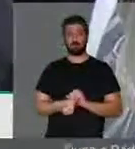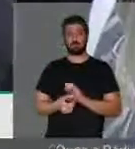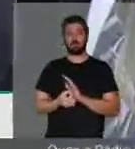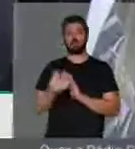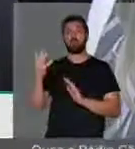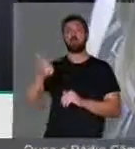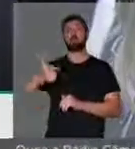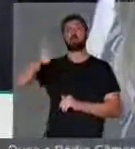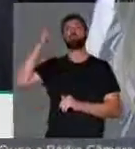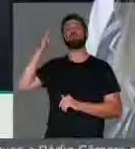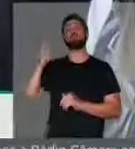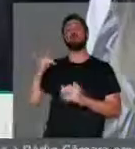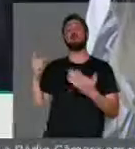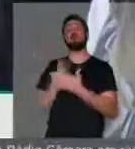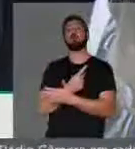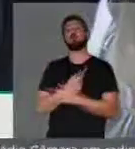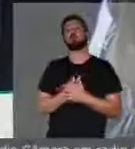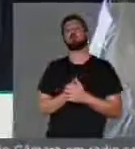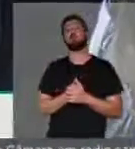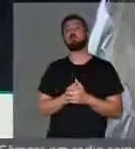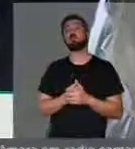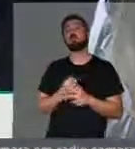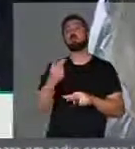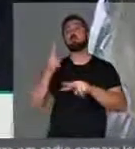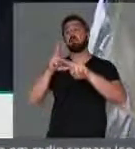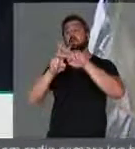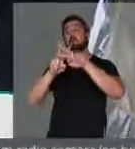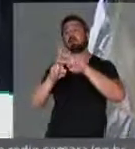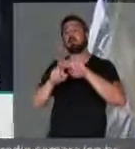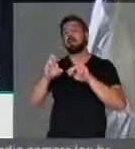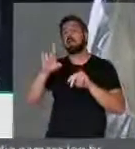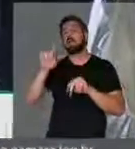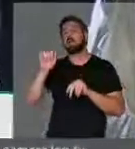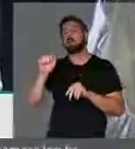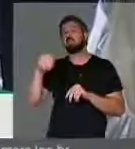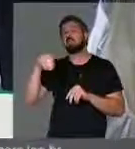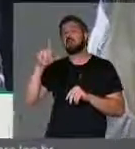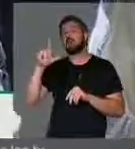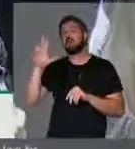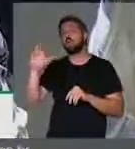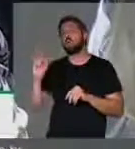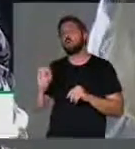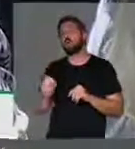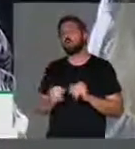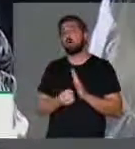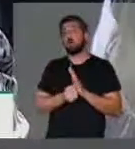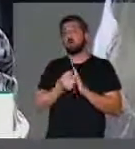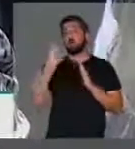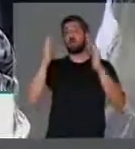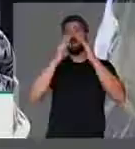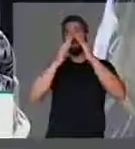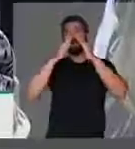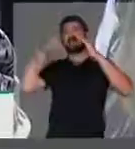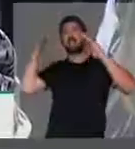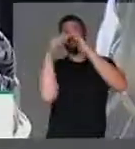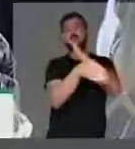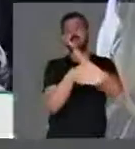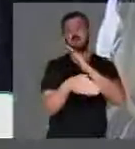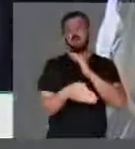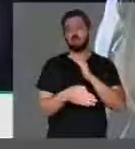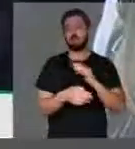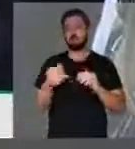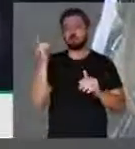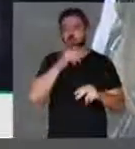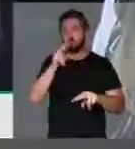Quantos tiros foram dados para prender Elias Maluco? Quantas casas foram